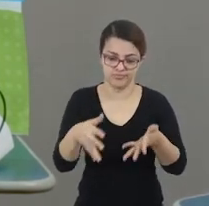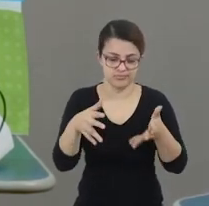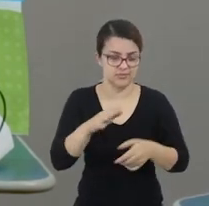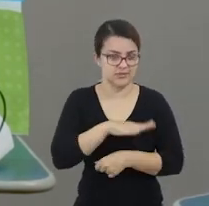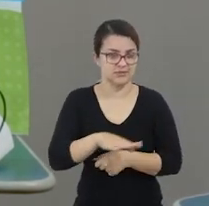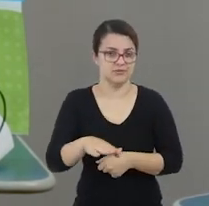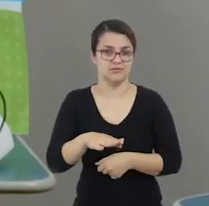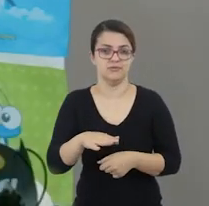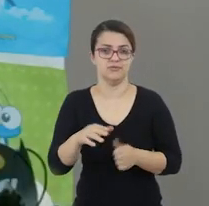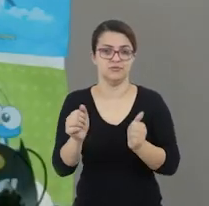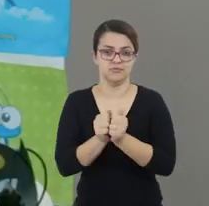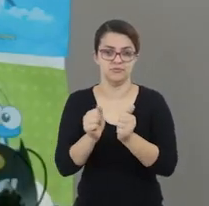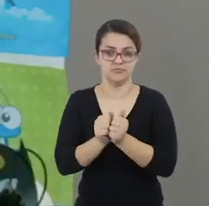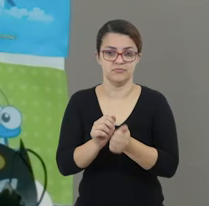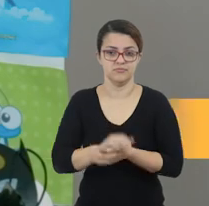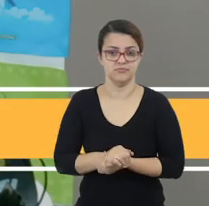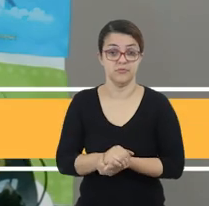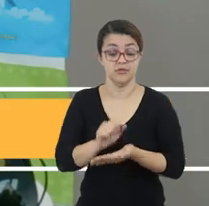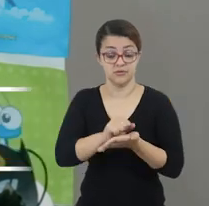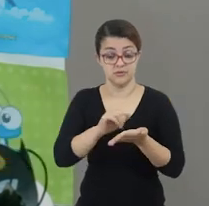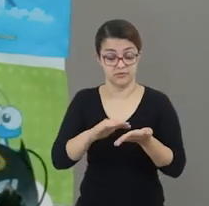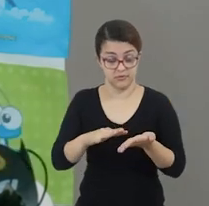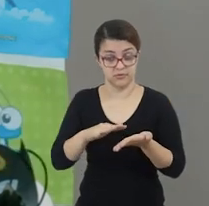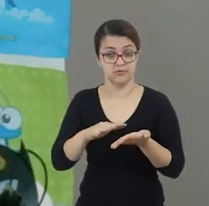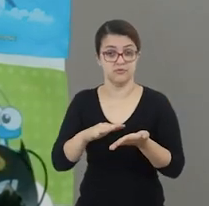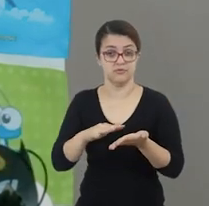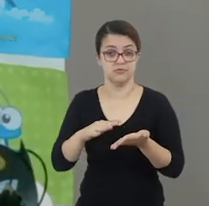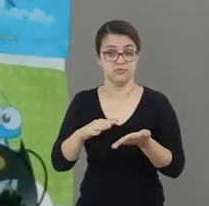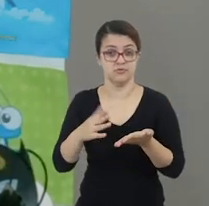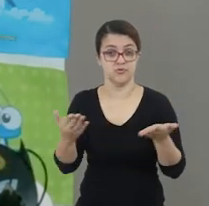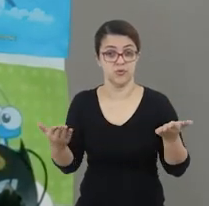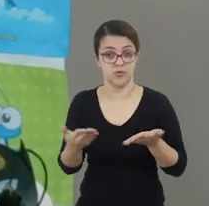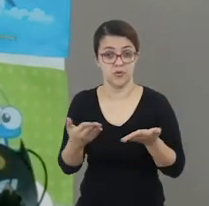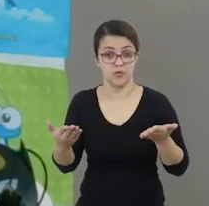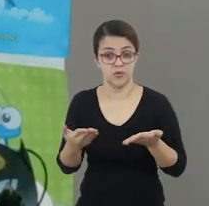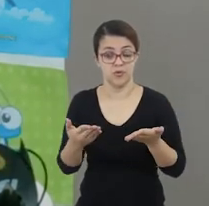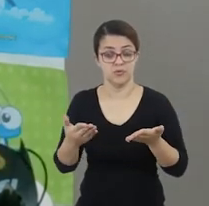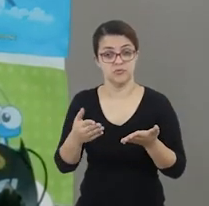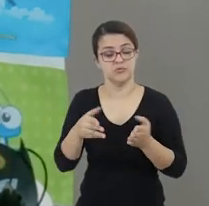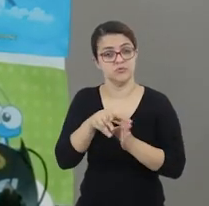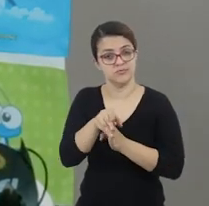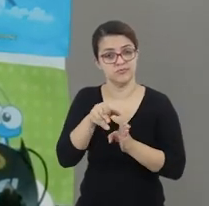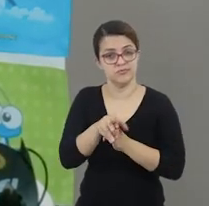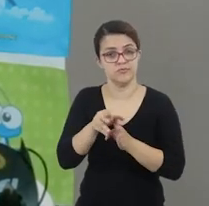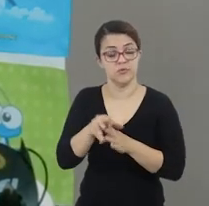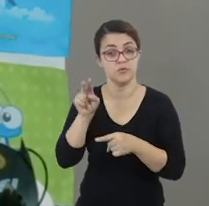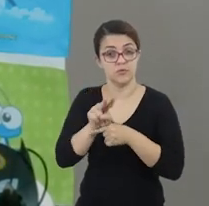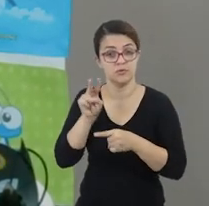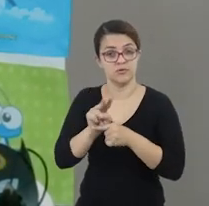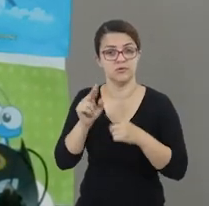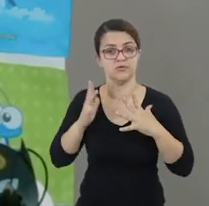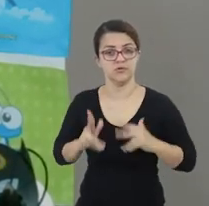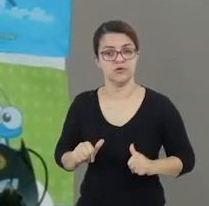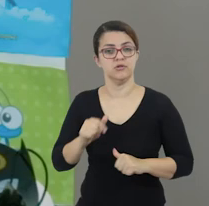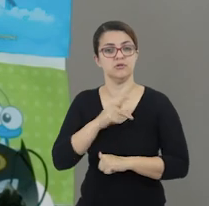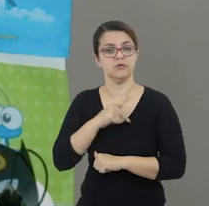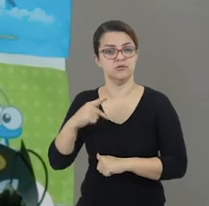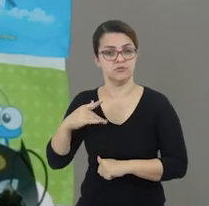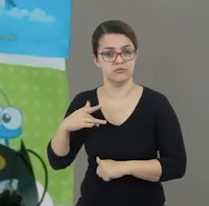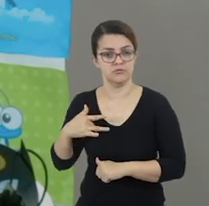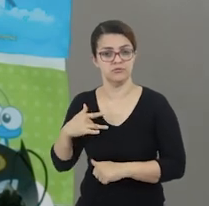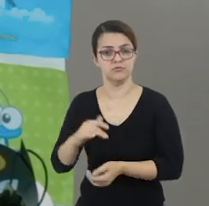importante, tá bom, gente? Então, pessoal, essas foram as sugestões de hoje. Então, vamos cuidar bastante da higiene e da saúde,